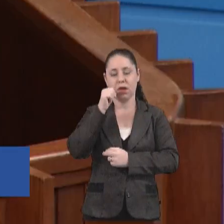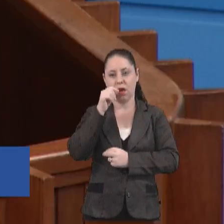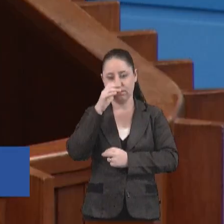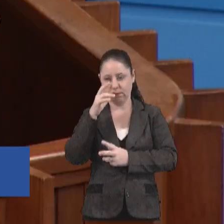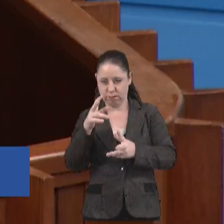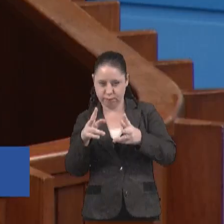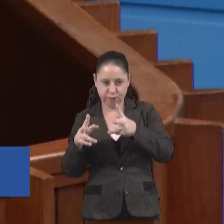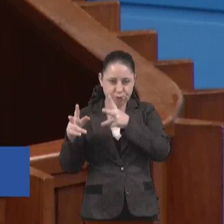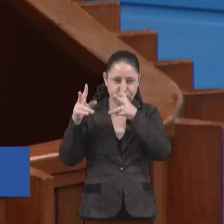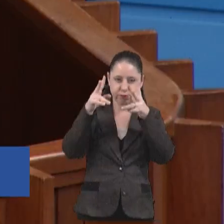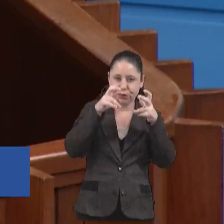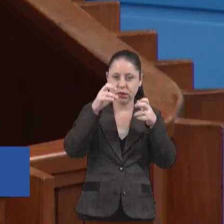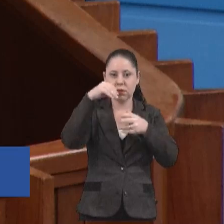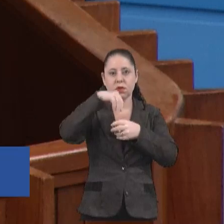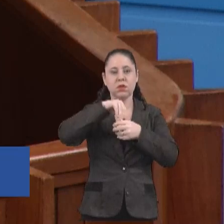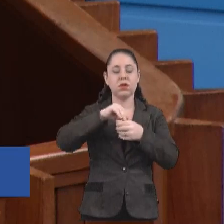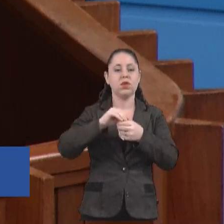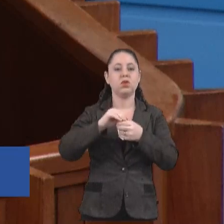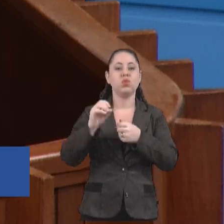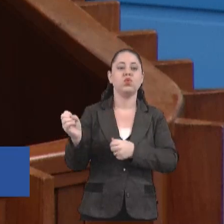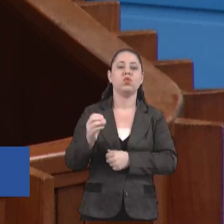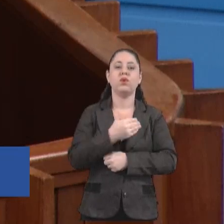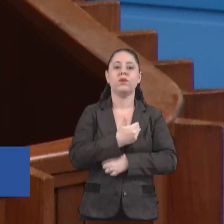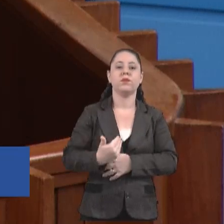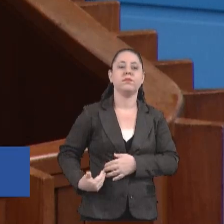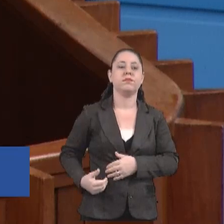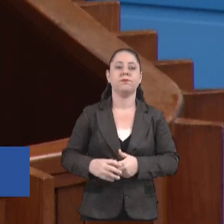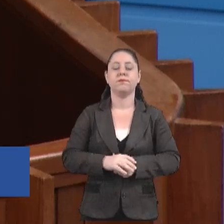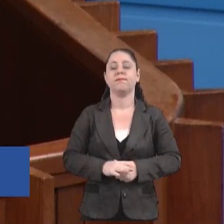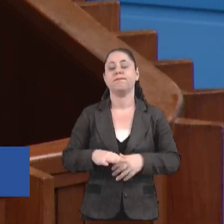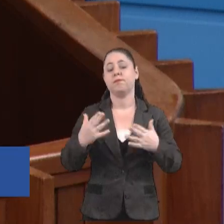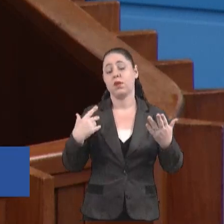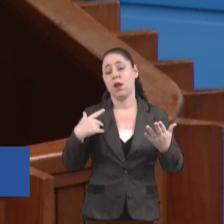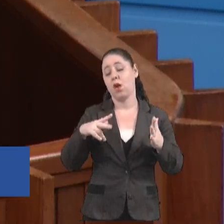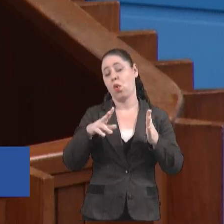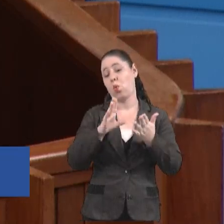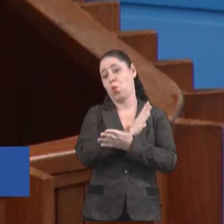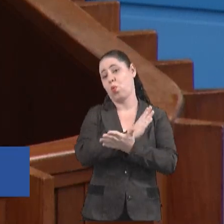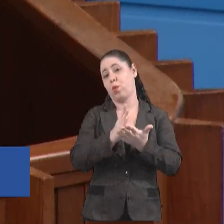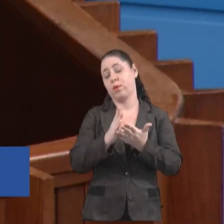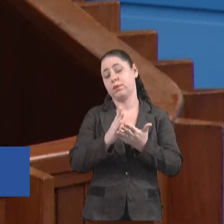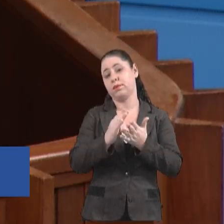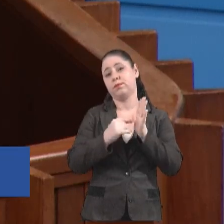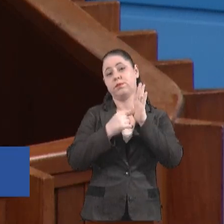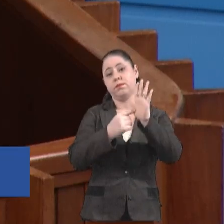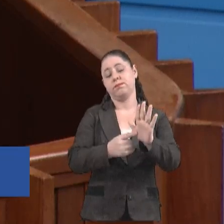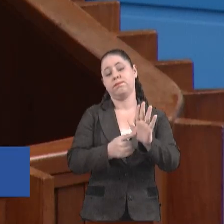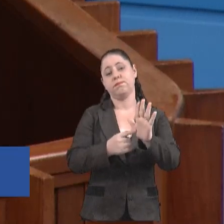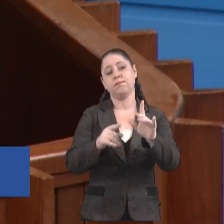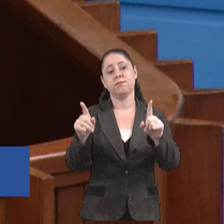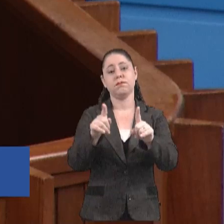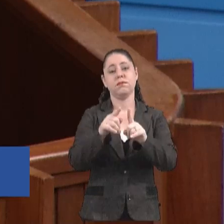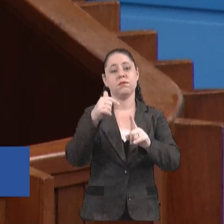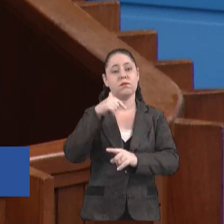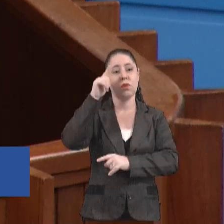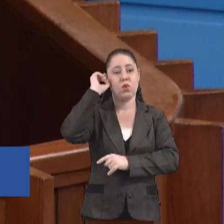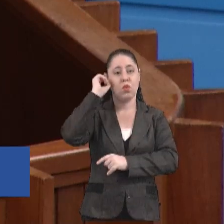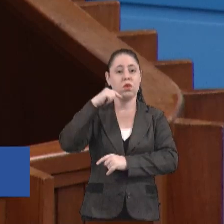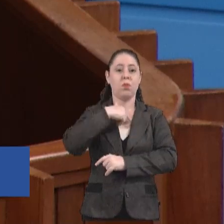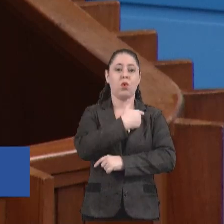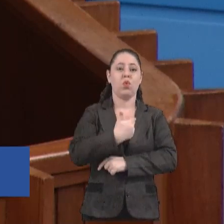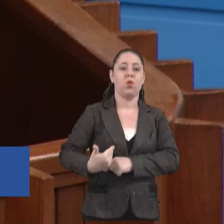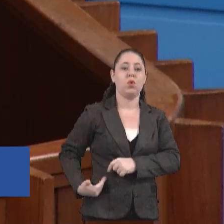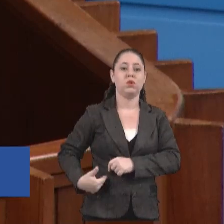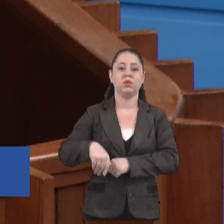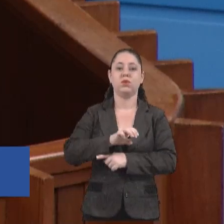sendo enxergadas dentro desse novo governo. E essa foi uma das pautas que nós apresentamos ontem também para o